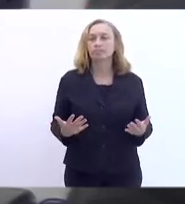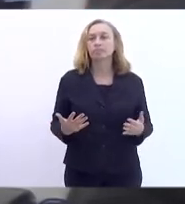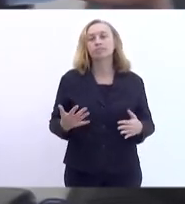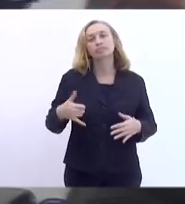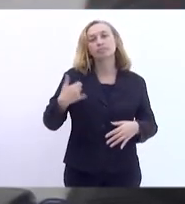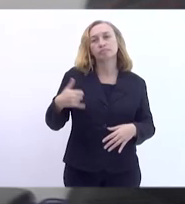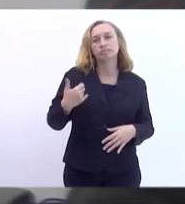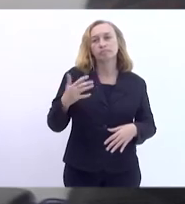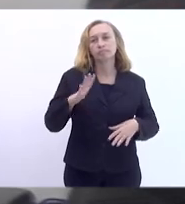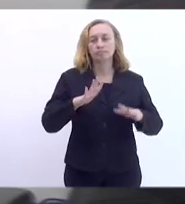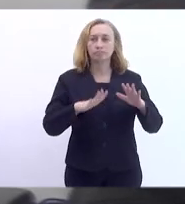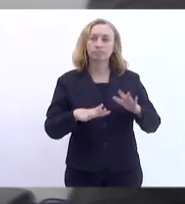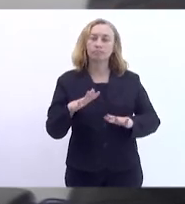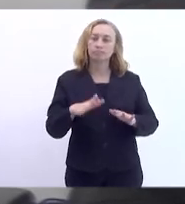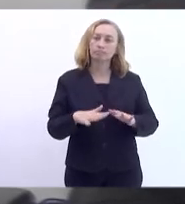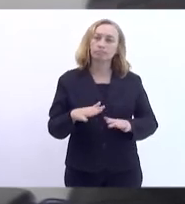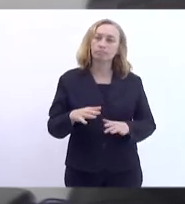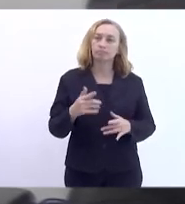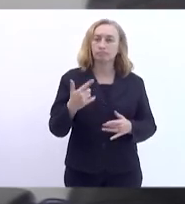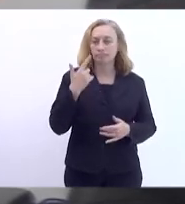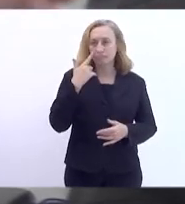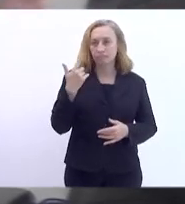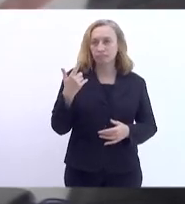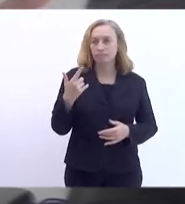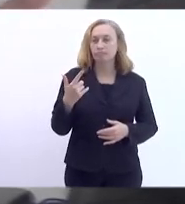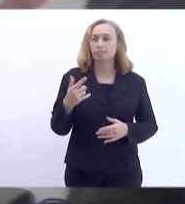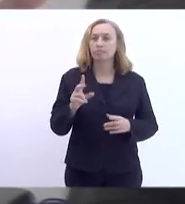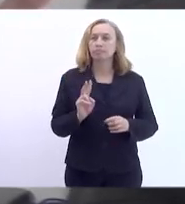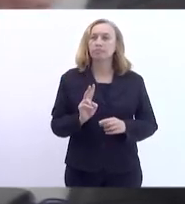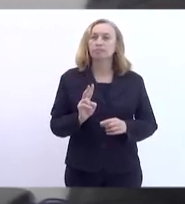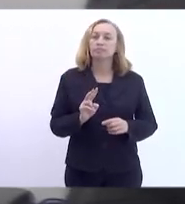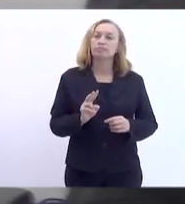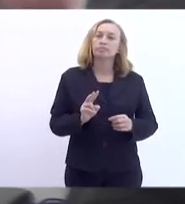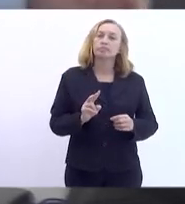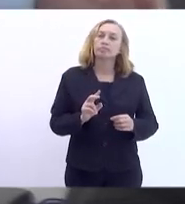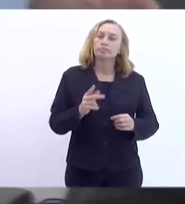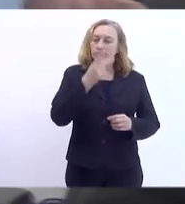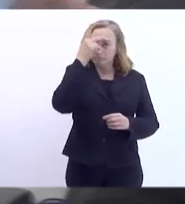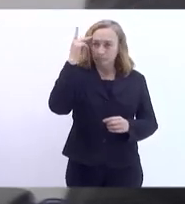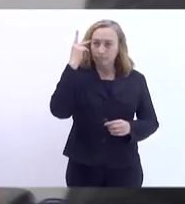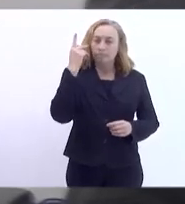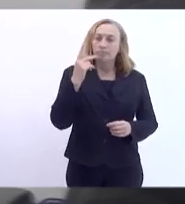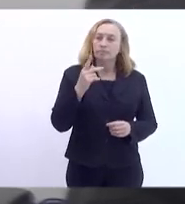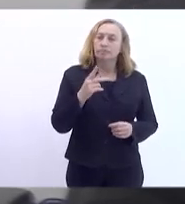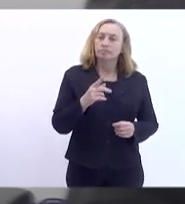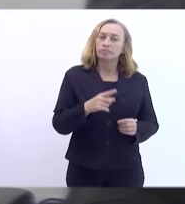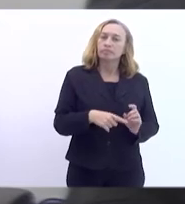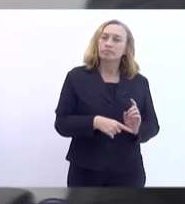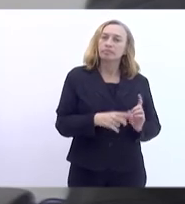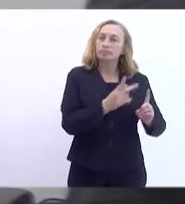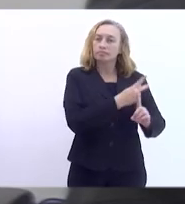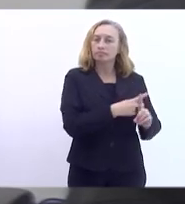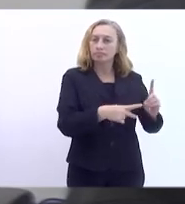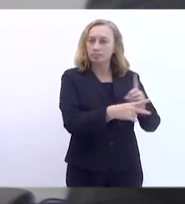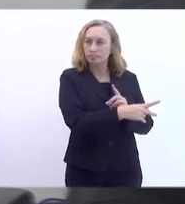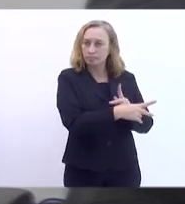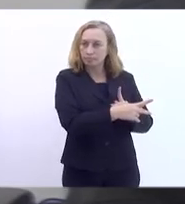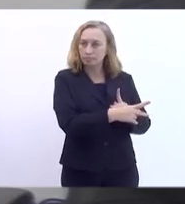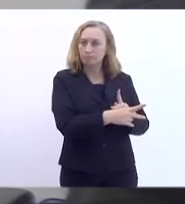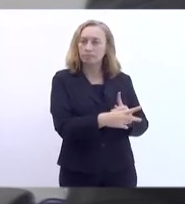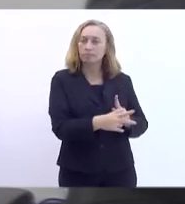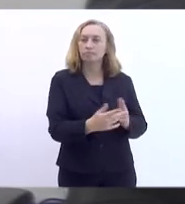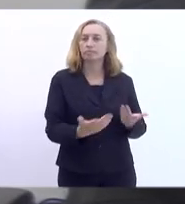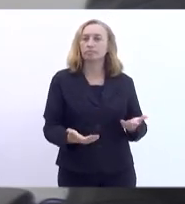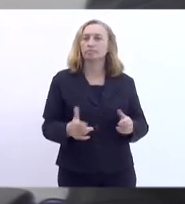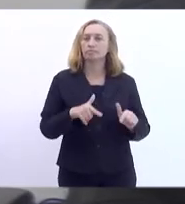determinada idade considerando que aquelas pessoas vão ter o benefício Previdenciário da aposentadoria numa carreira